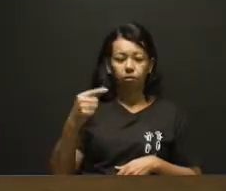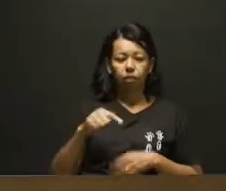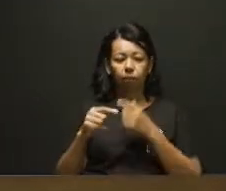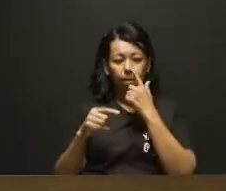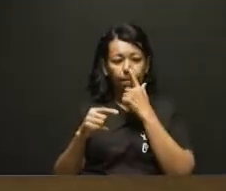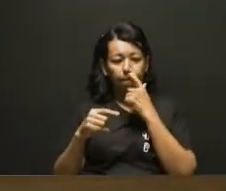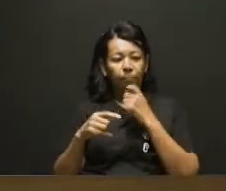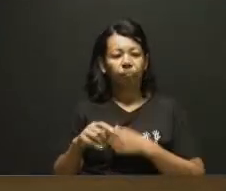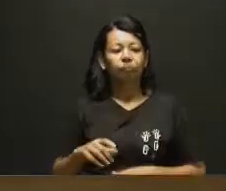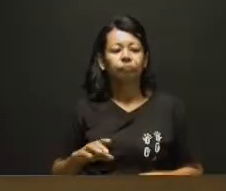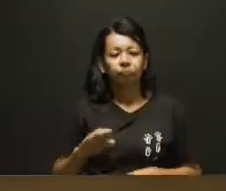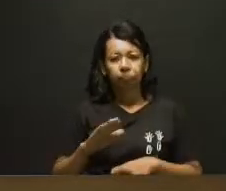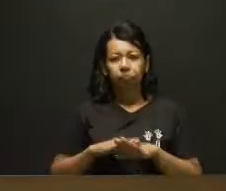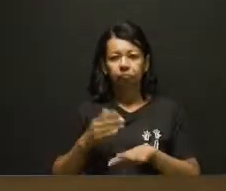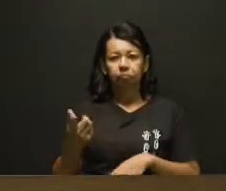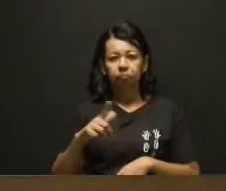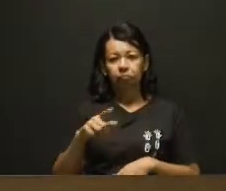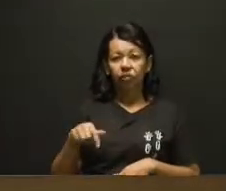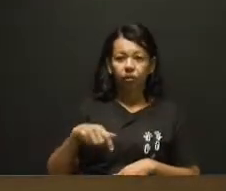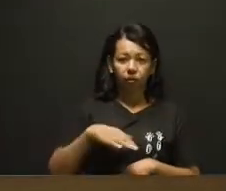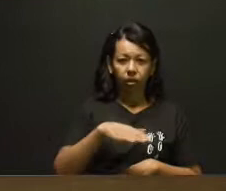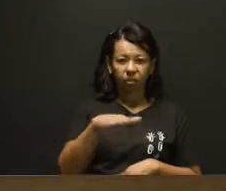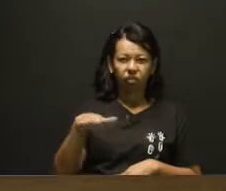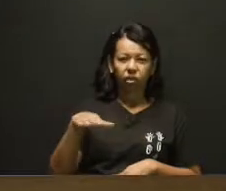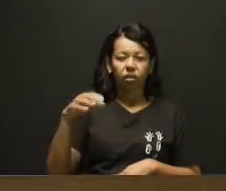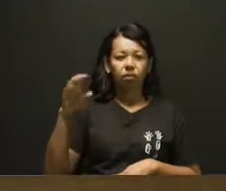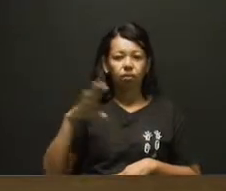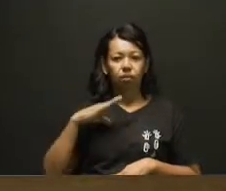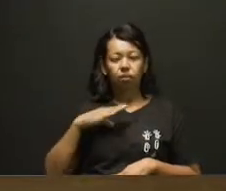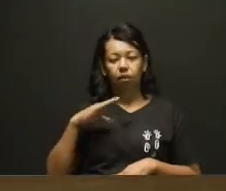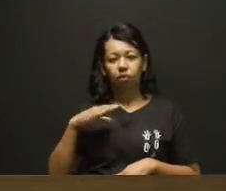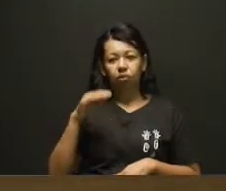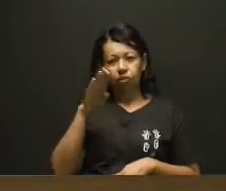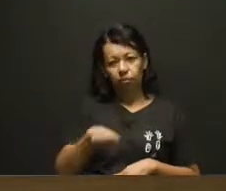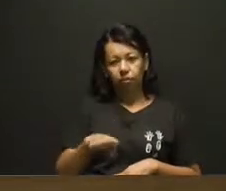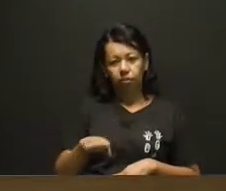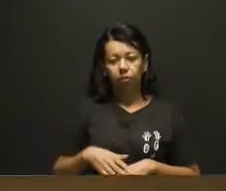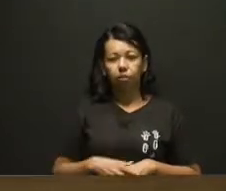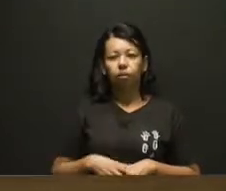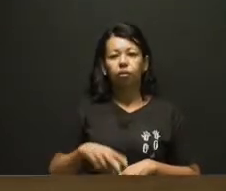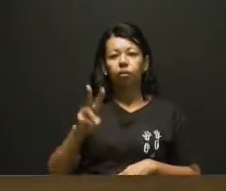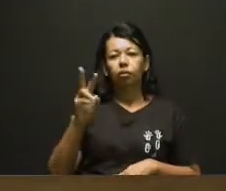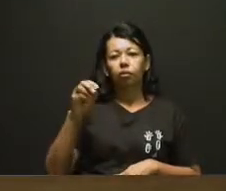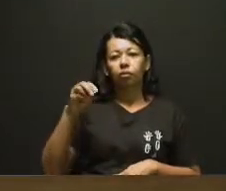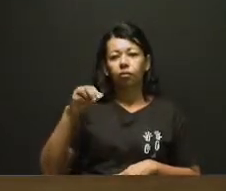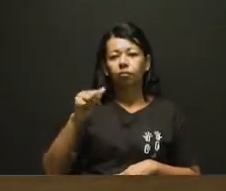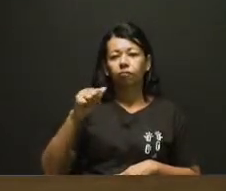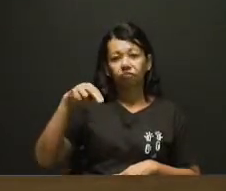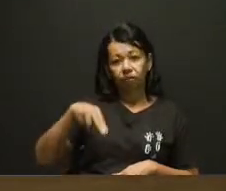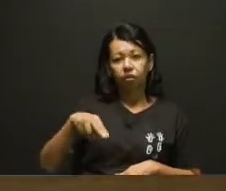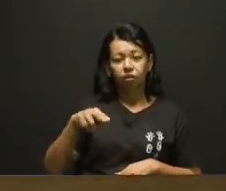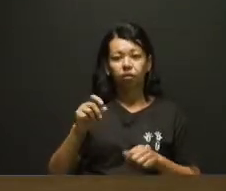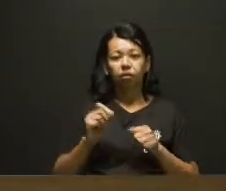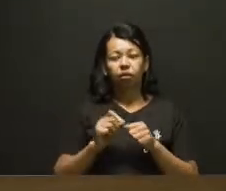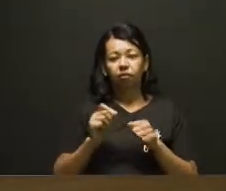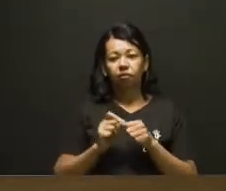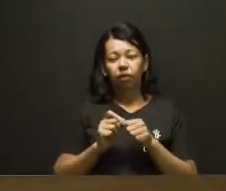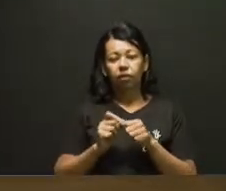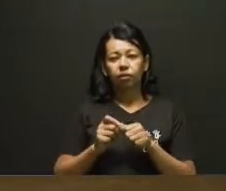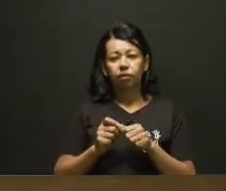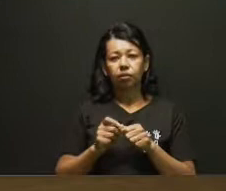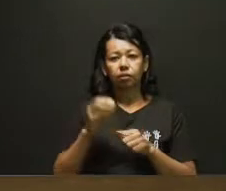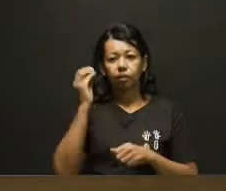ela vai passar em todos e todas as cidades da baixada essa van ela faz teste de visão e ela está